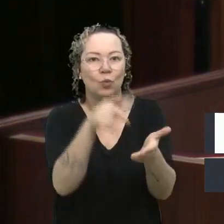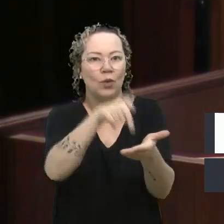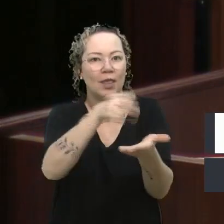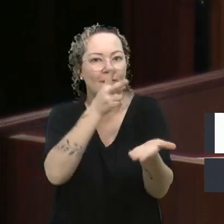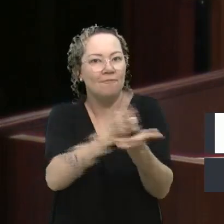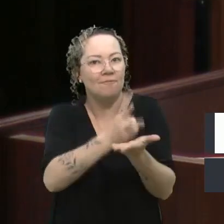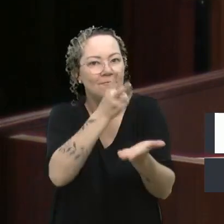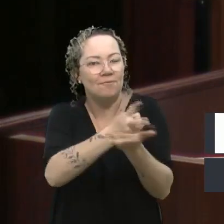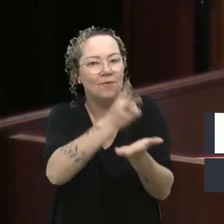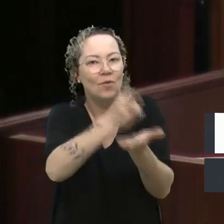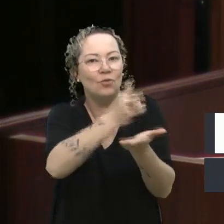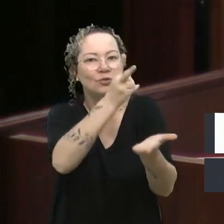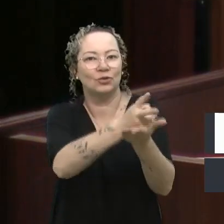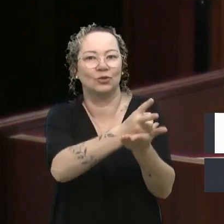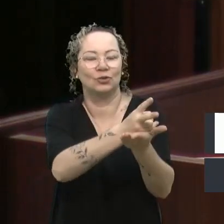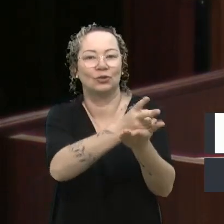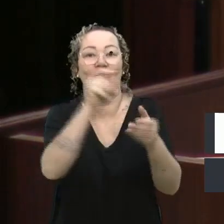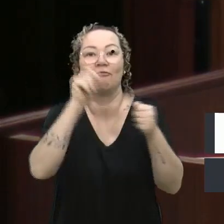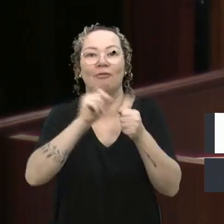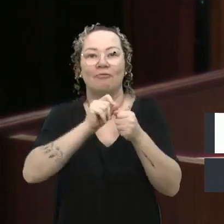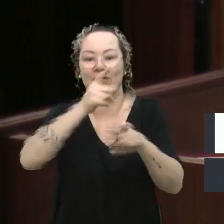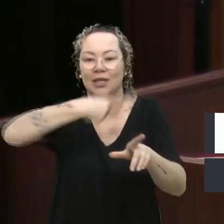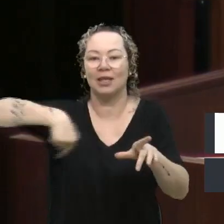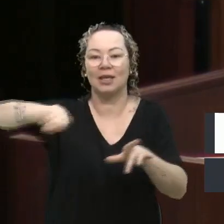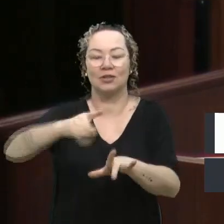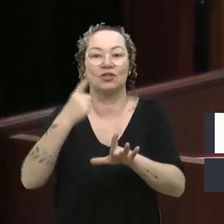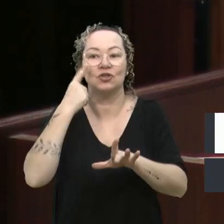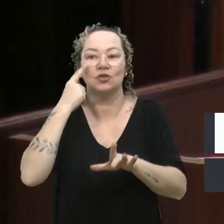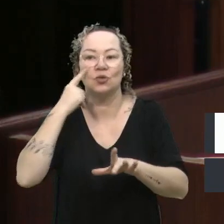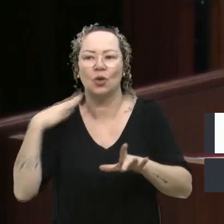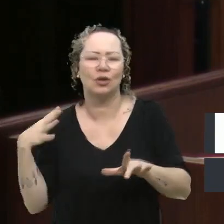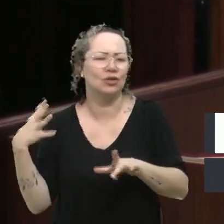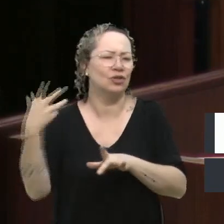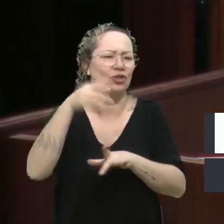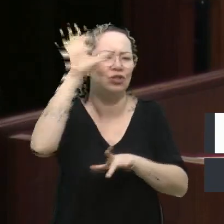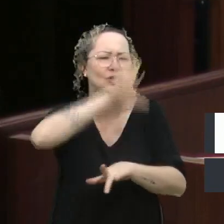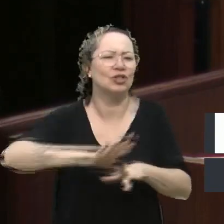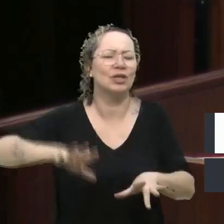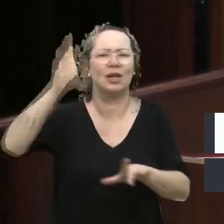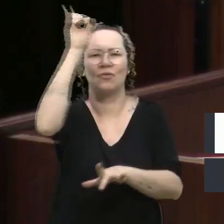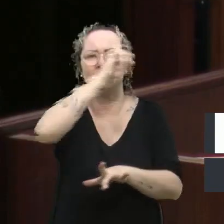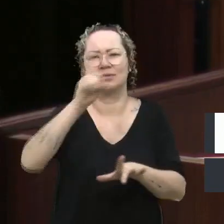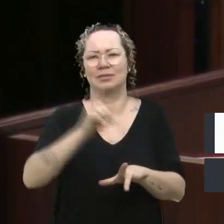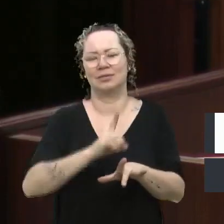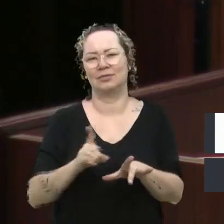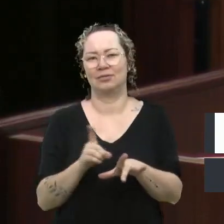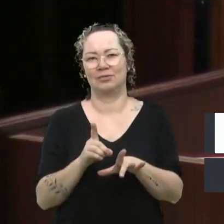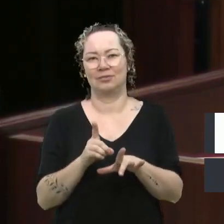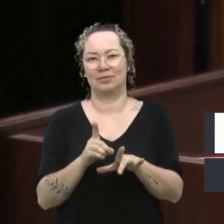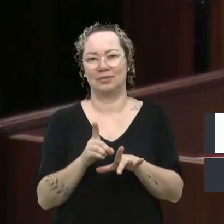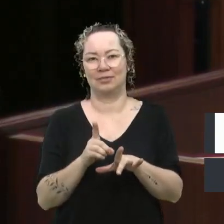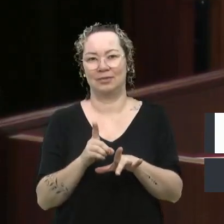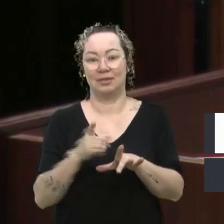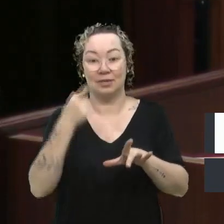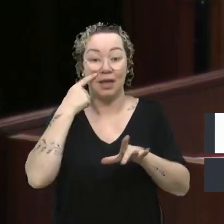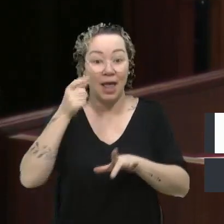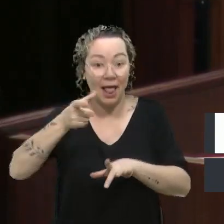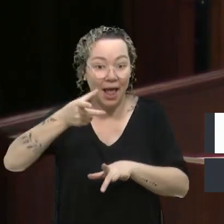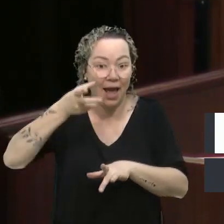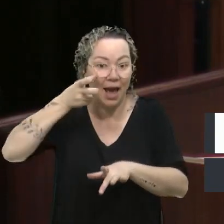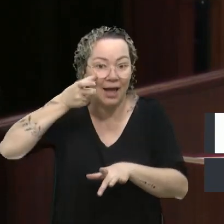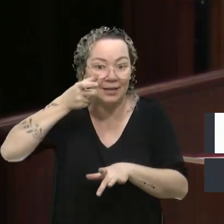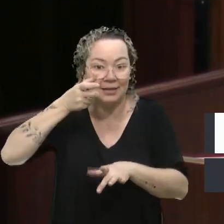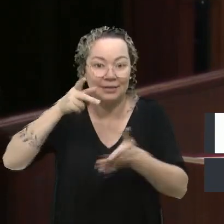permanente vai possibilitar que a gente olhe para todas as deficiências com um olhar realmente